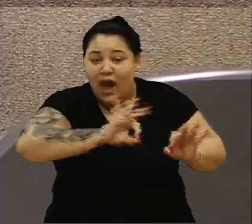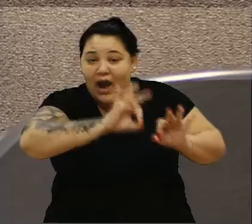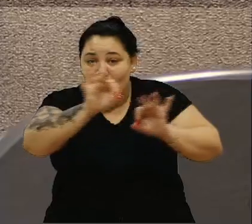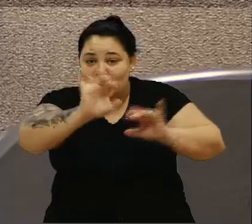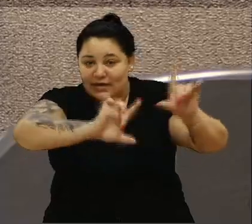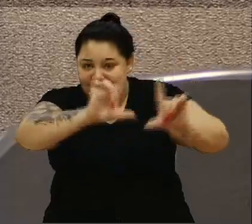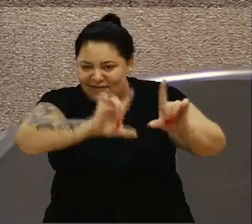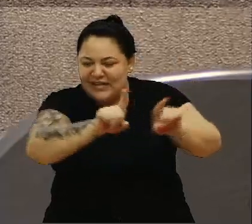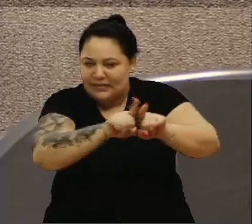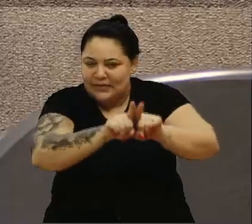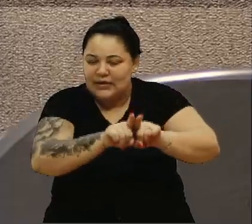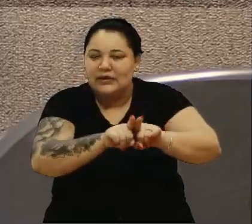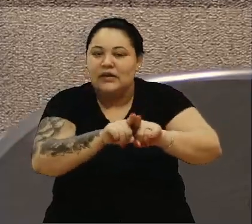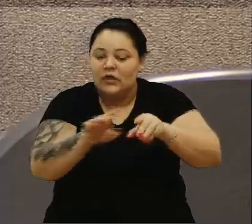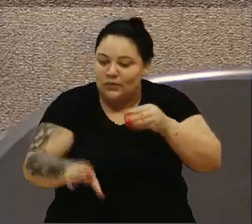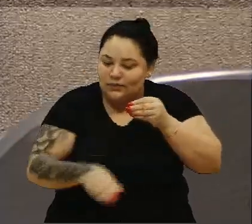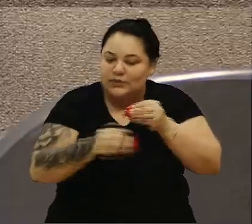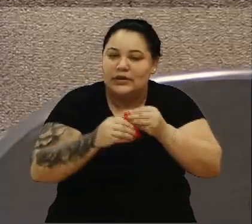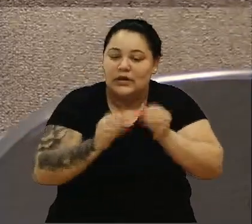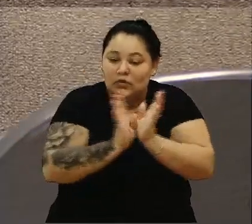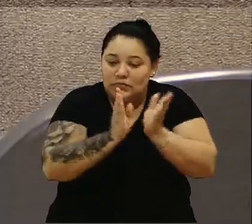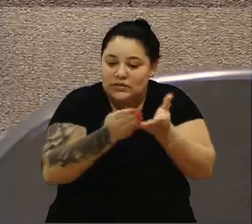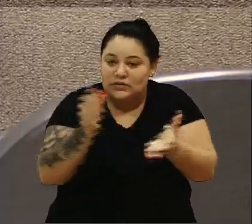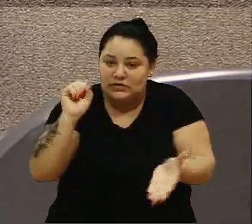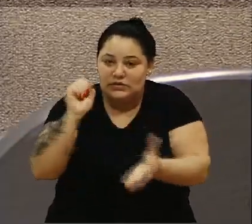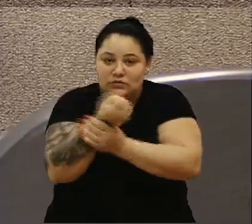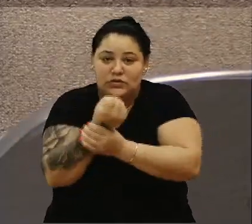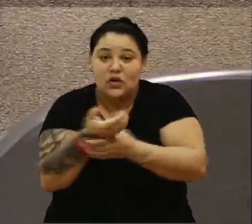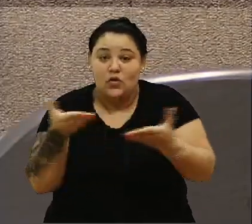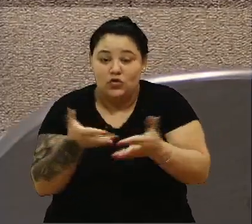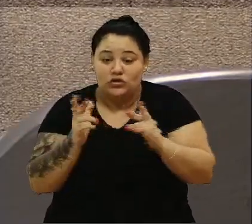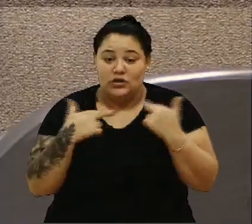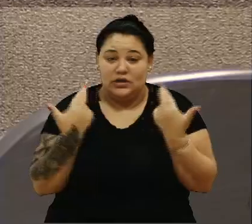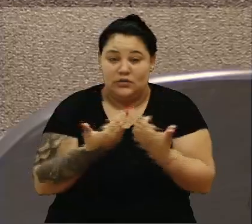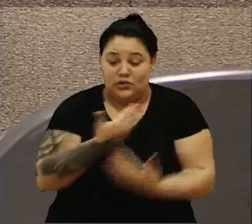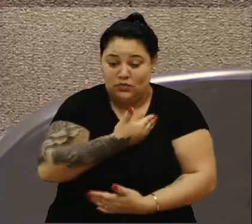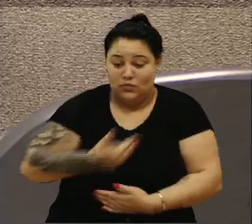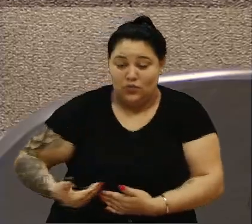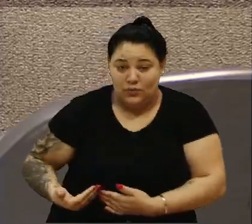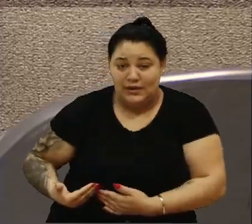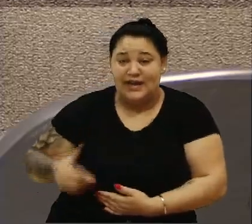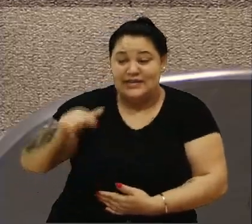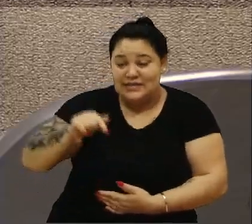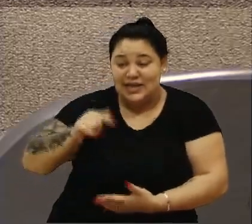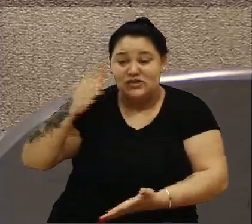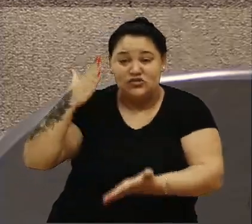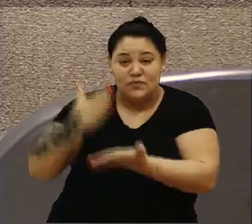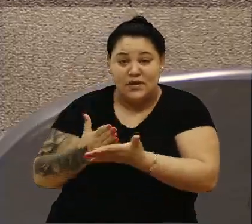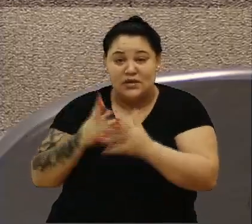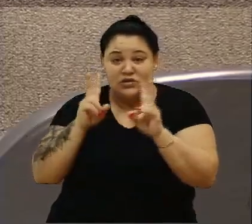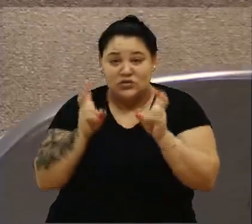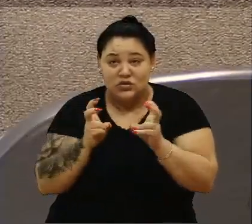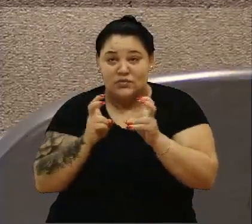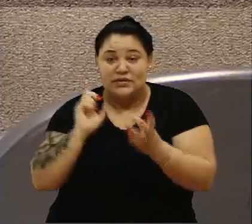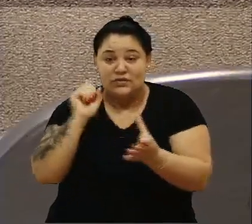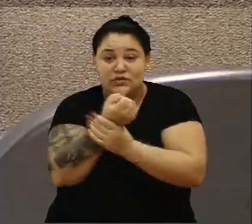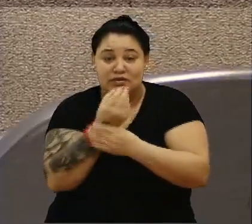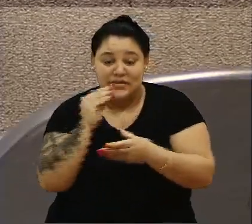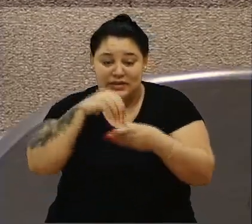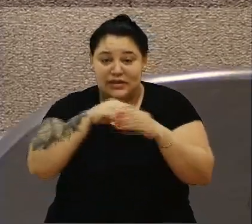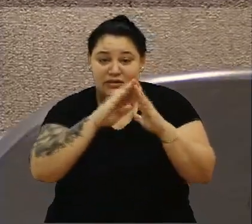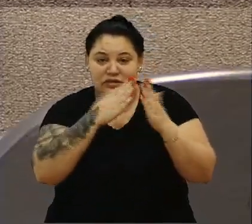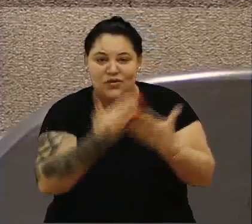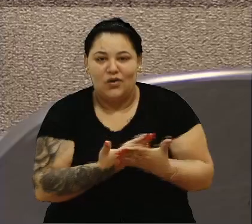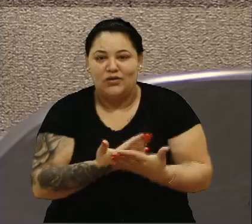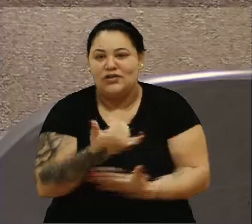o convite da Comissão de Segurança, né, sobre hoje a audiência pública às 19h30, sobre a questão da segurança nas escolas. Desculpa